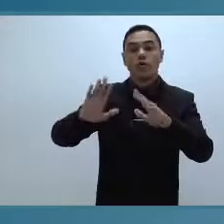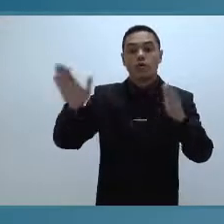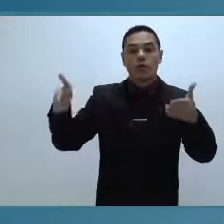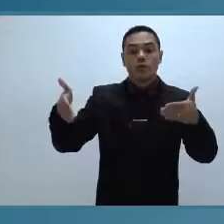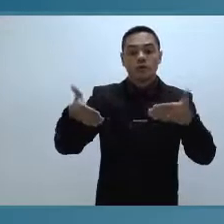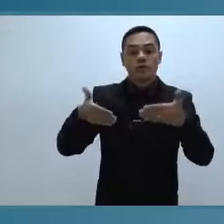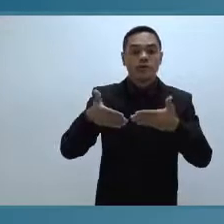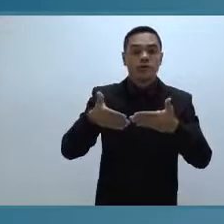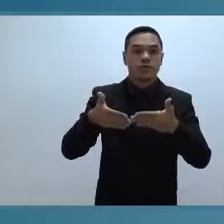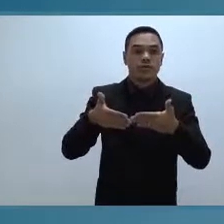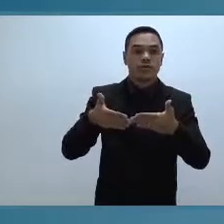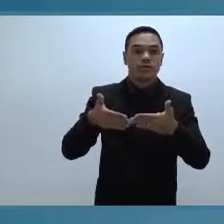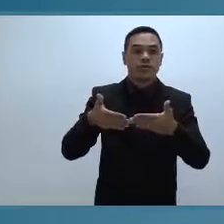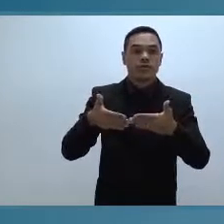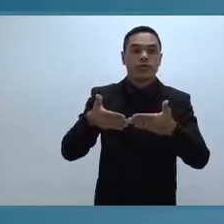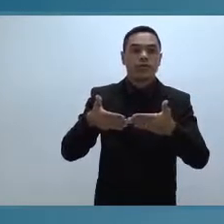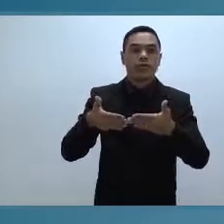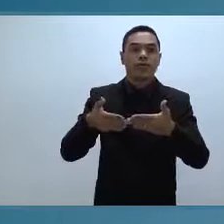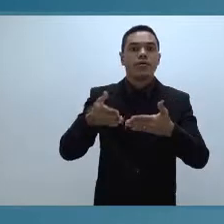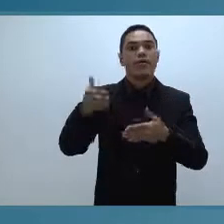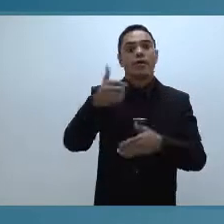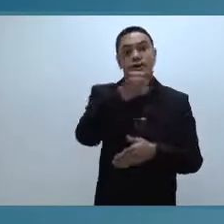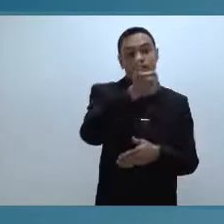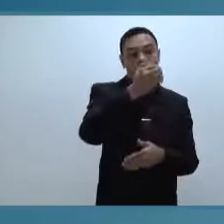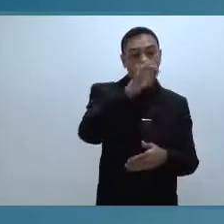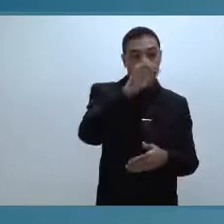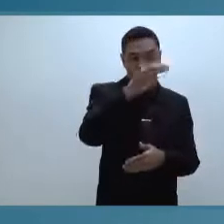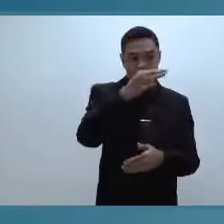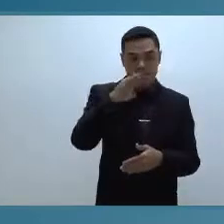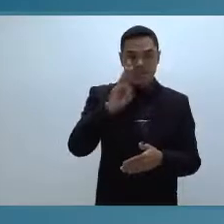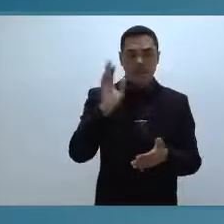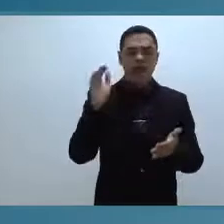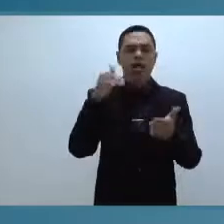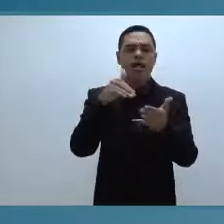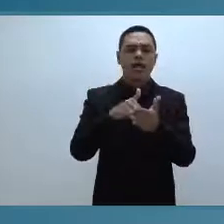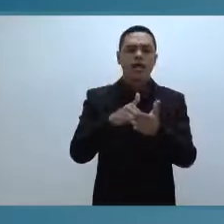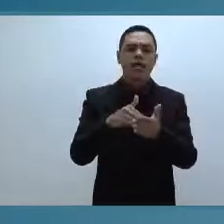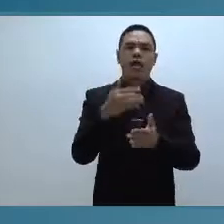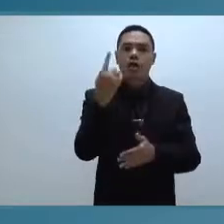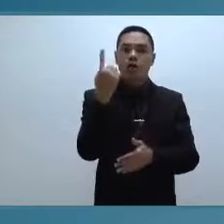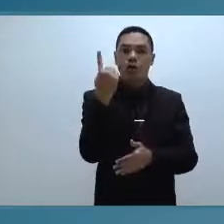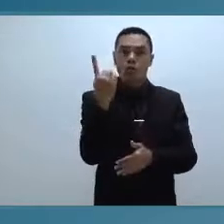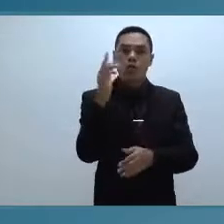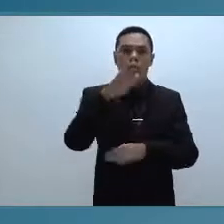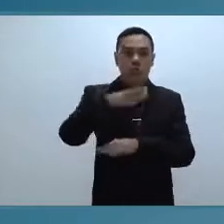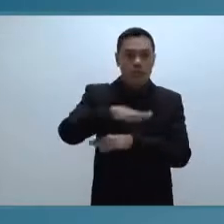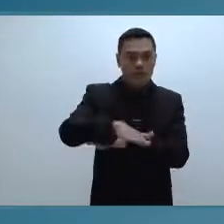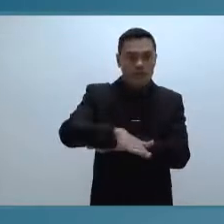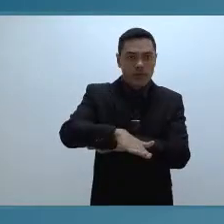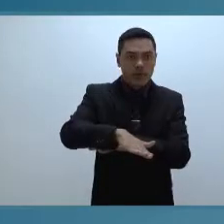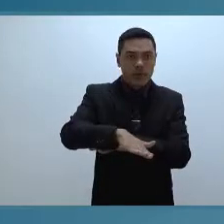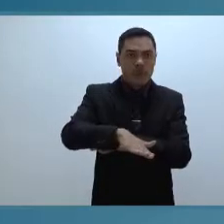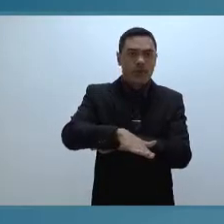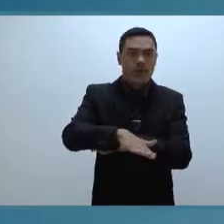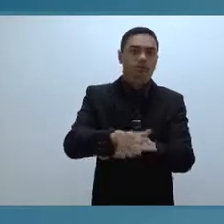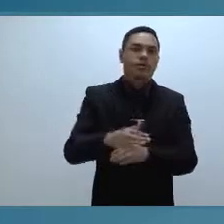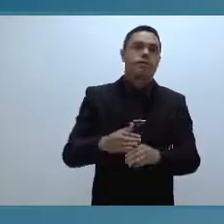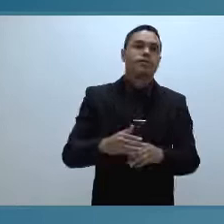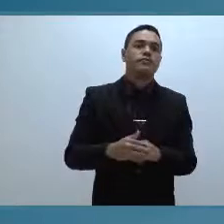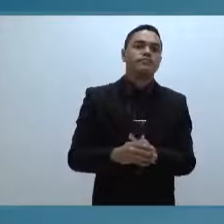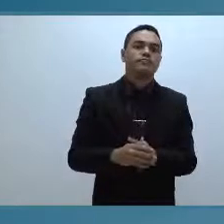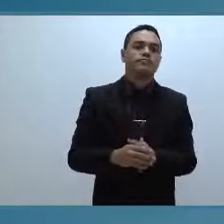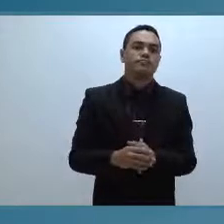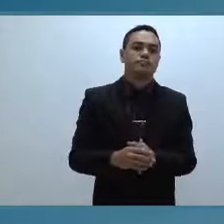fisioterapeuta. Às 10h30, às 13 horas, aplicação de reiki.